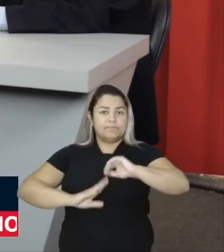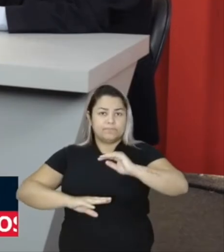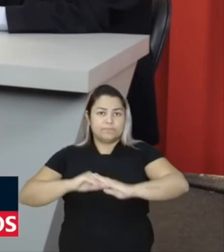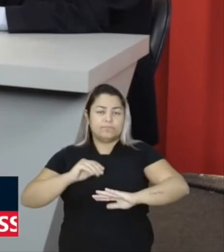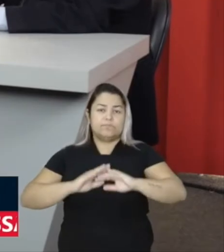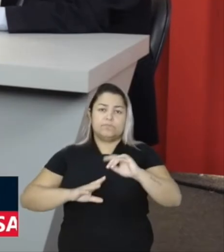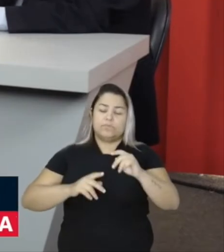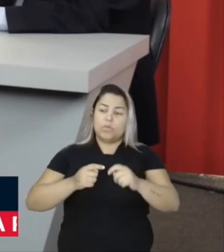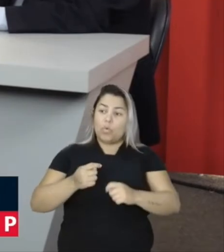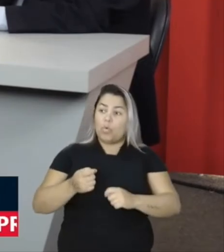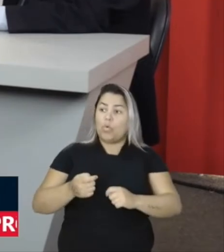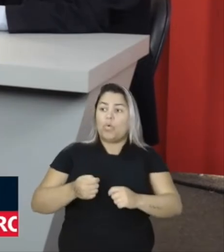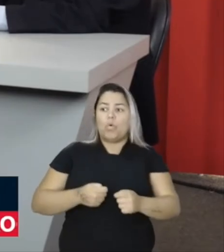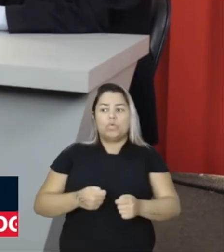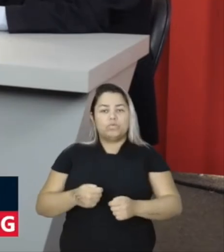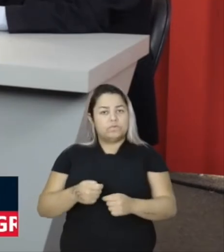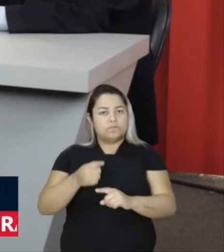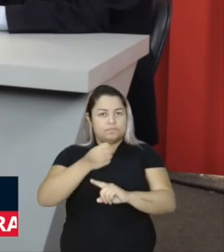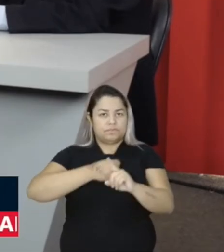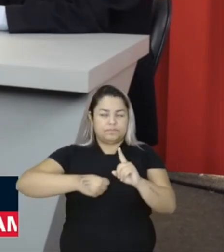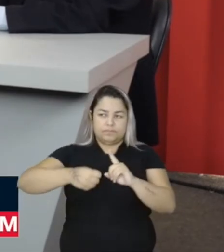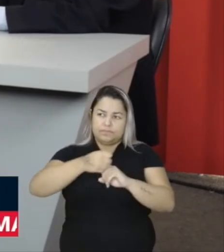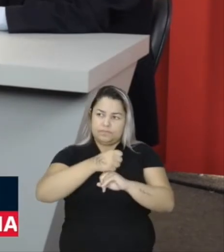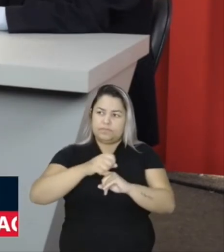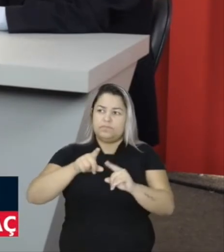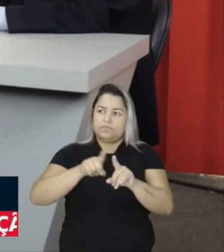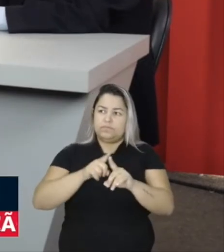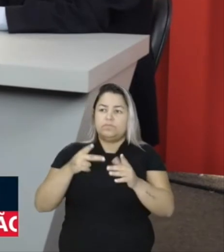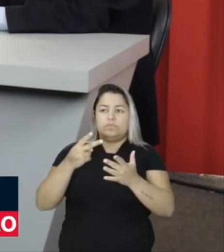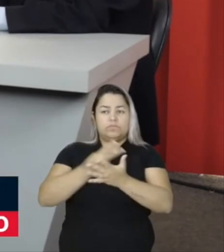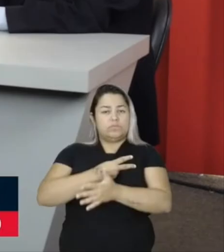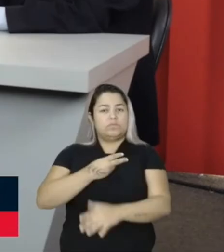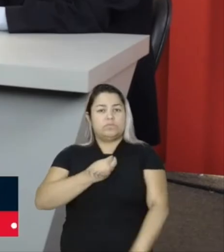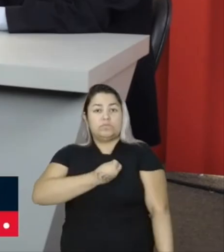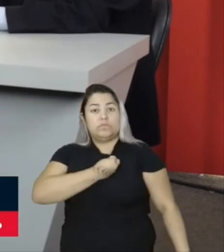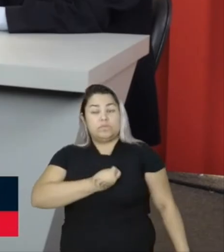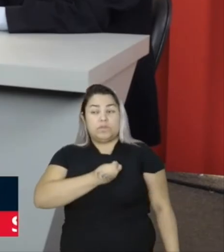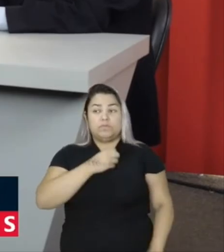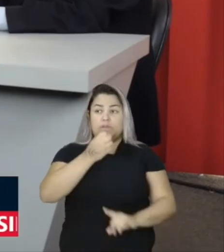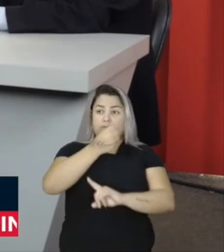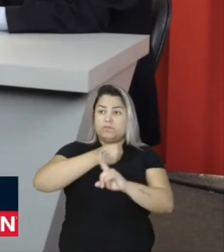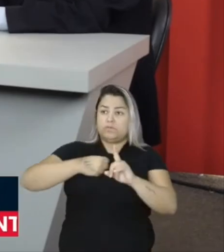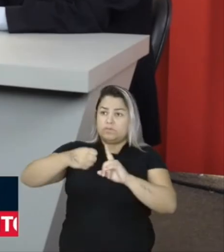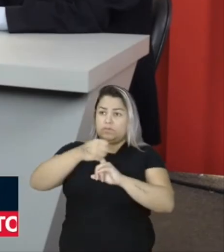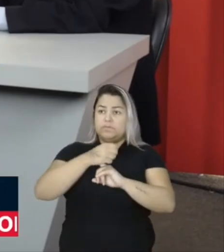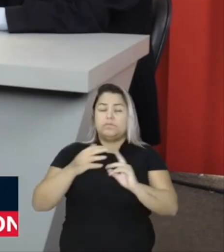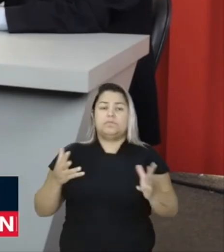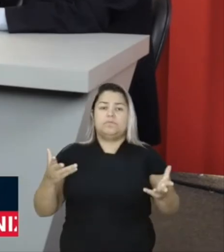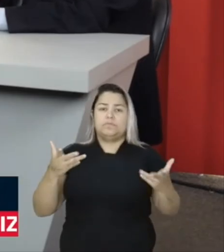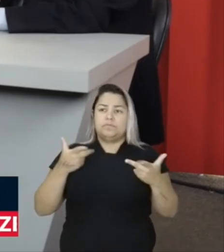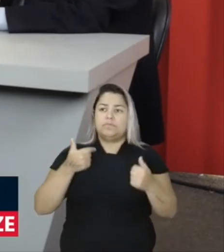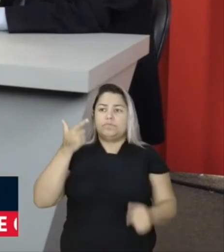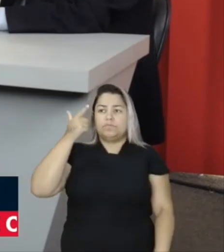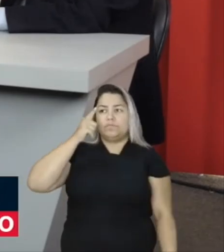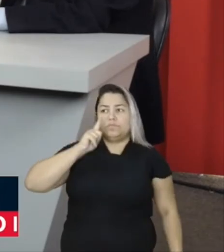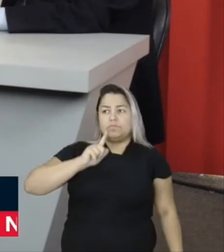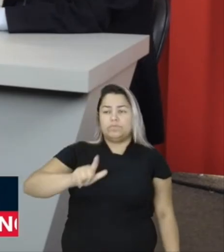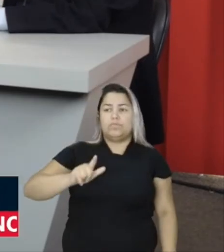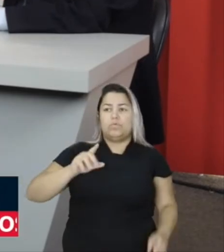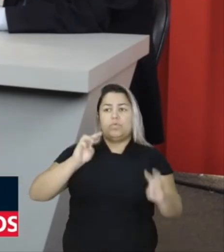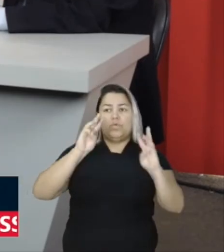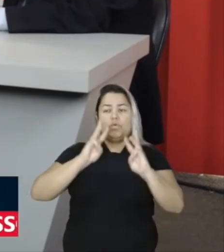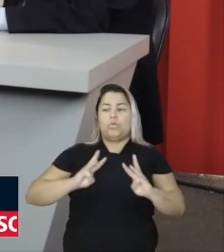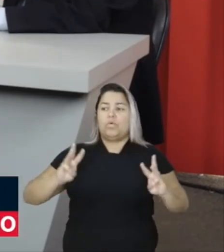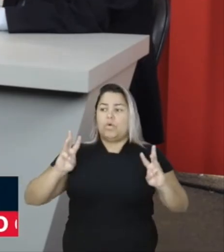controle social, aquele que é decorrente da participação da sociedade. Maravilha, vamos só repetir aqui o endereço